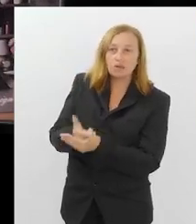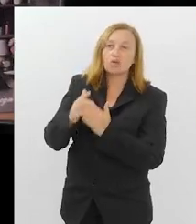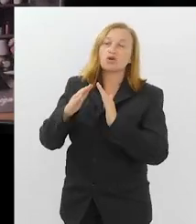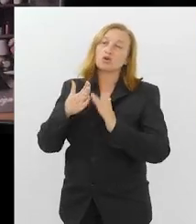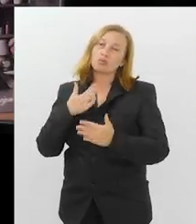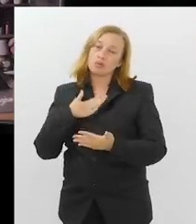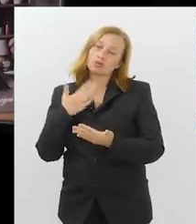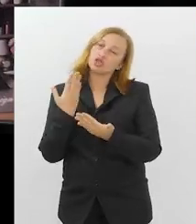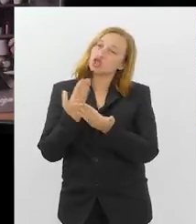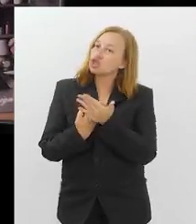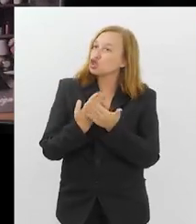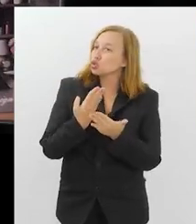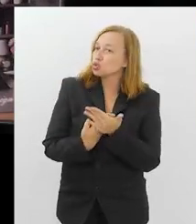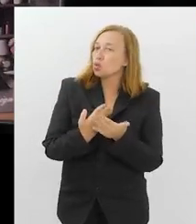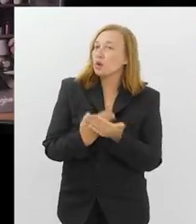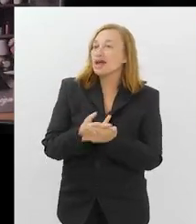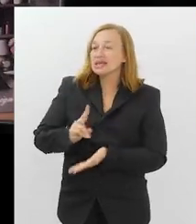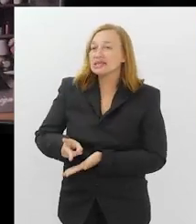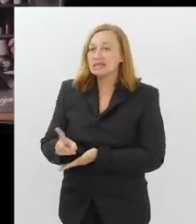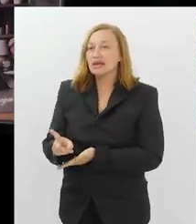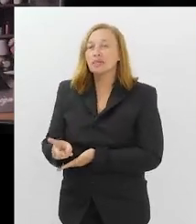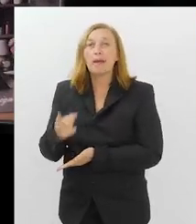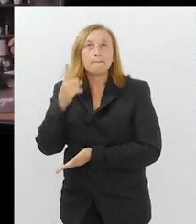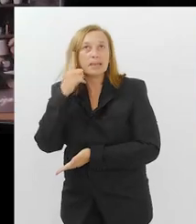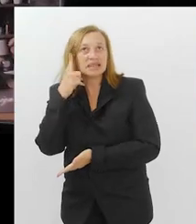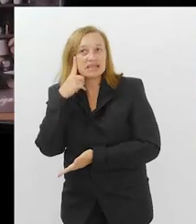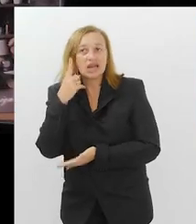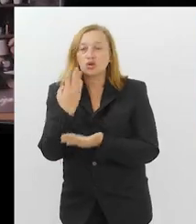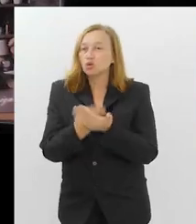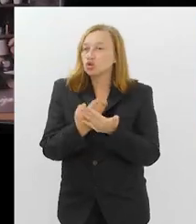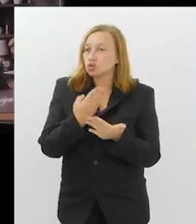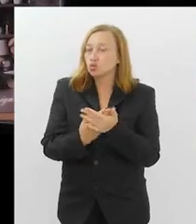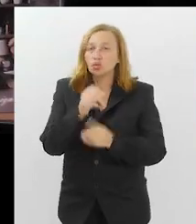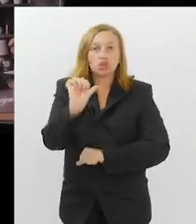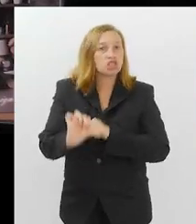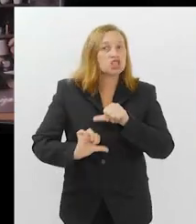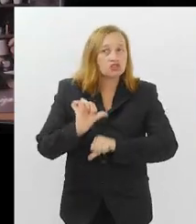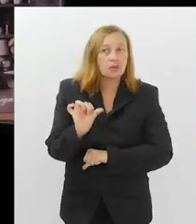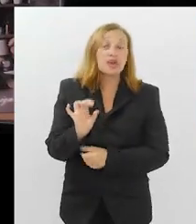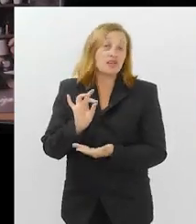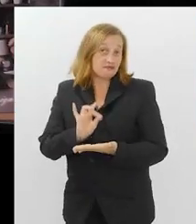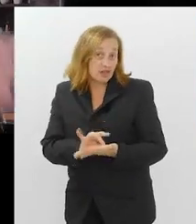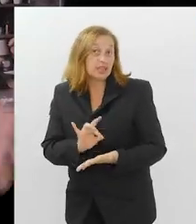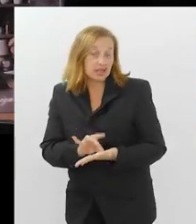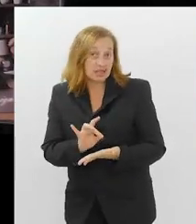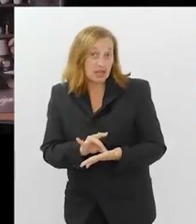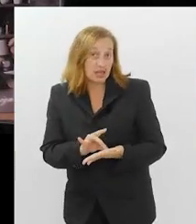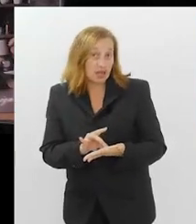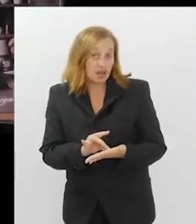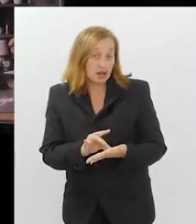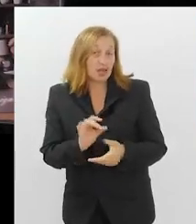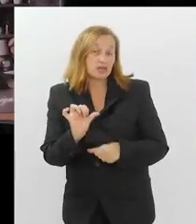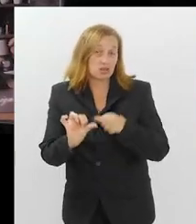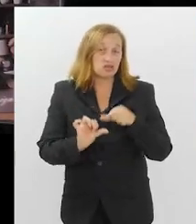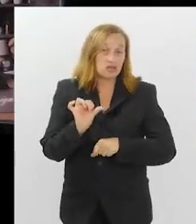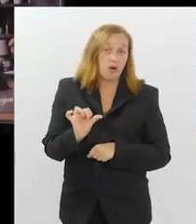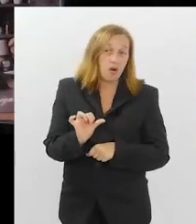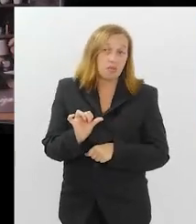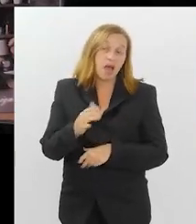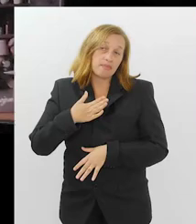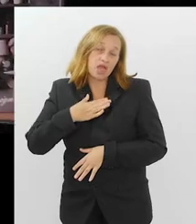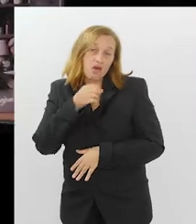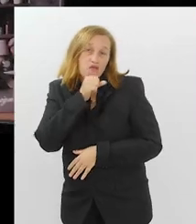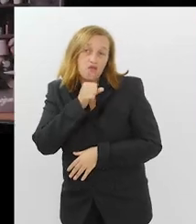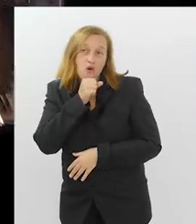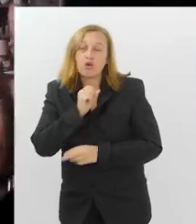de estudo, porque eles sempre pensaram que o estudo transforma, e realmente